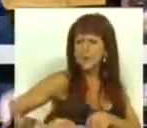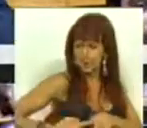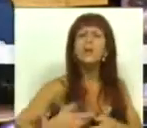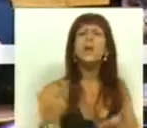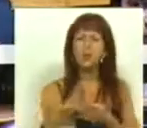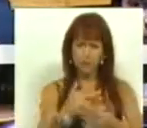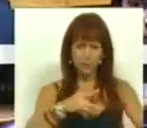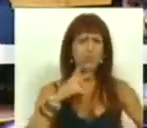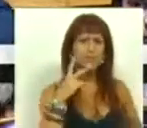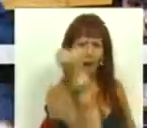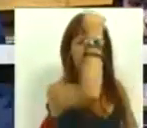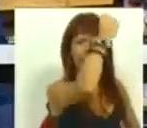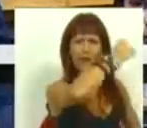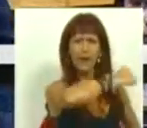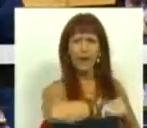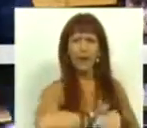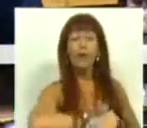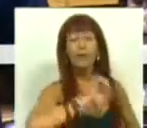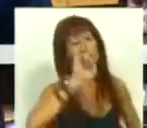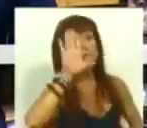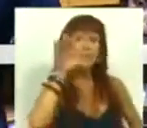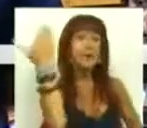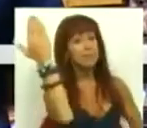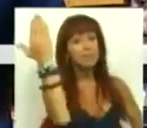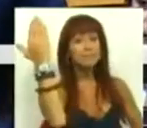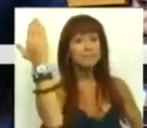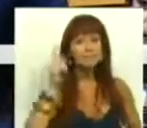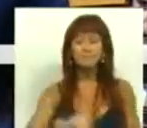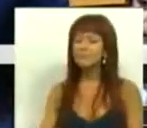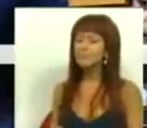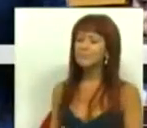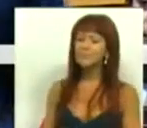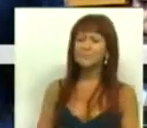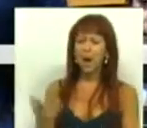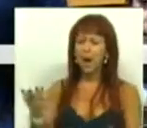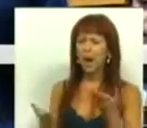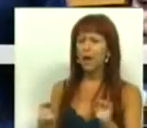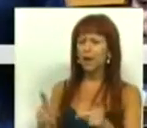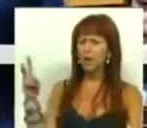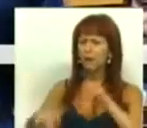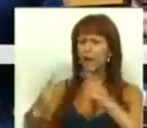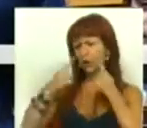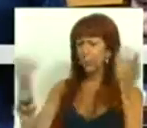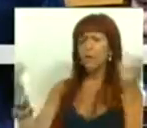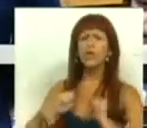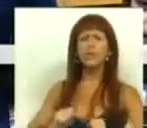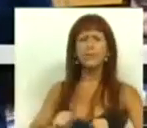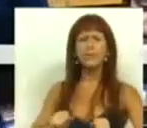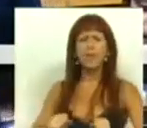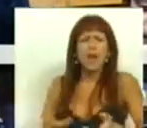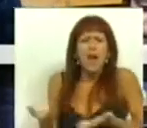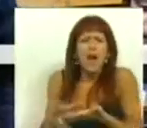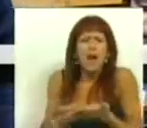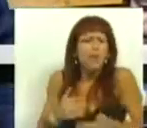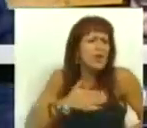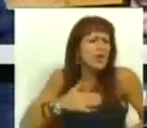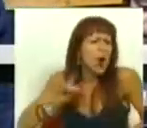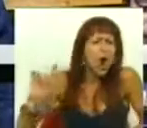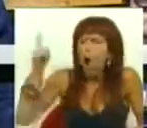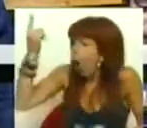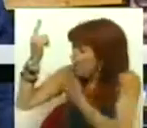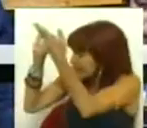para a economia portuguesa. A primeira é, logo, o equilíbrio das finanças públicas. Não há economia